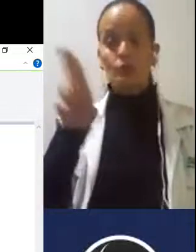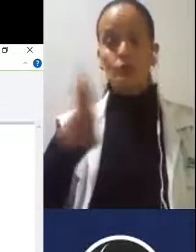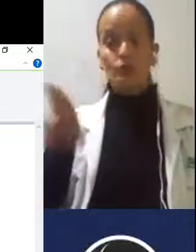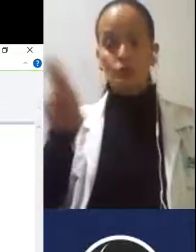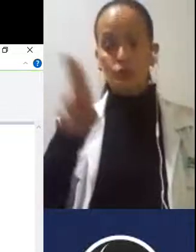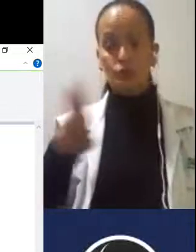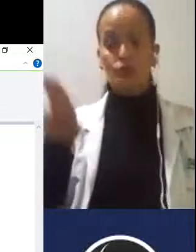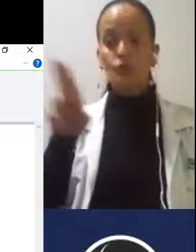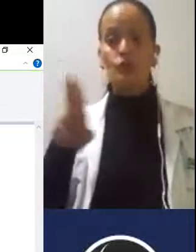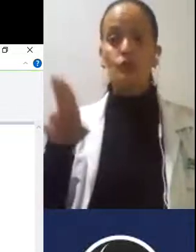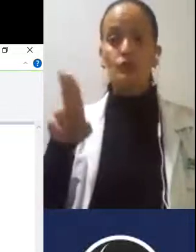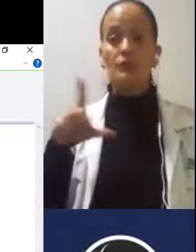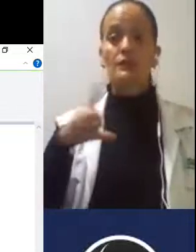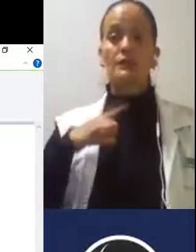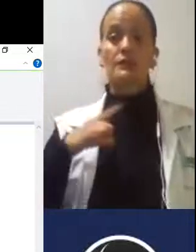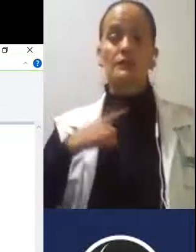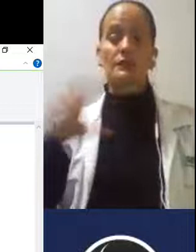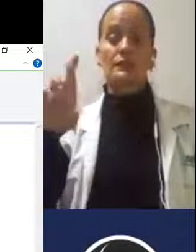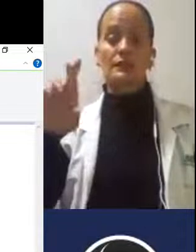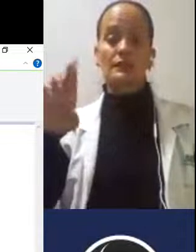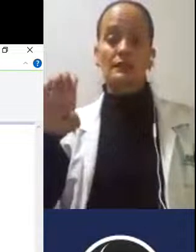resistências